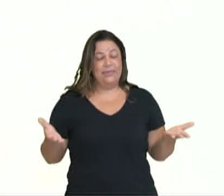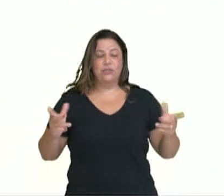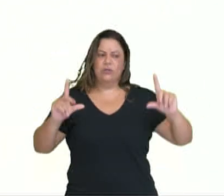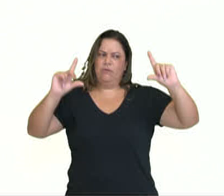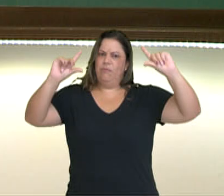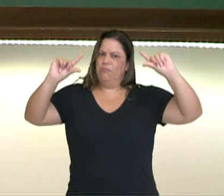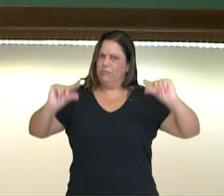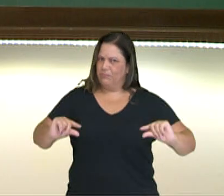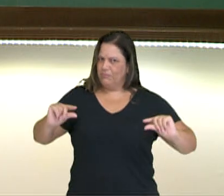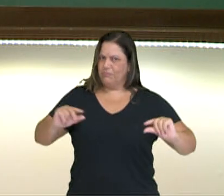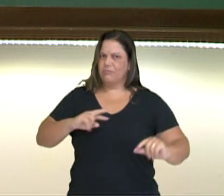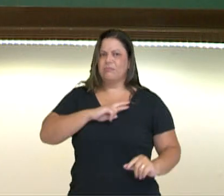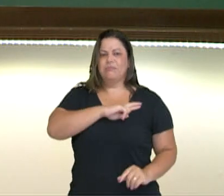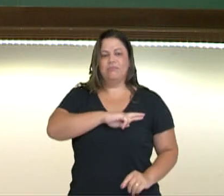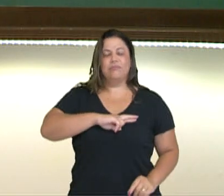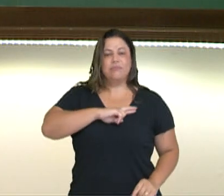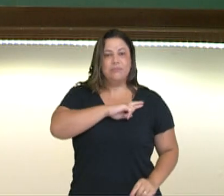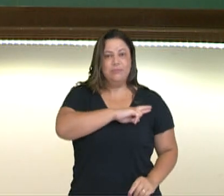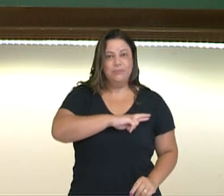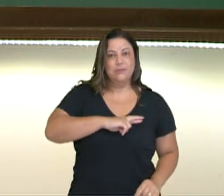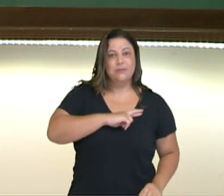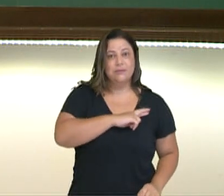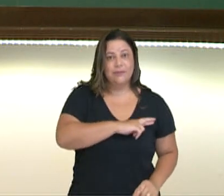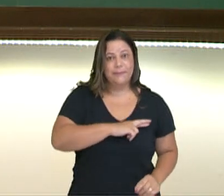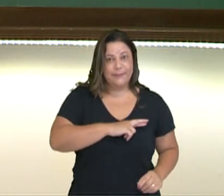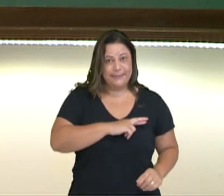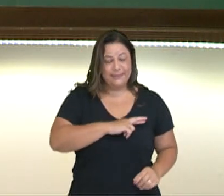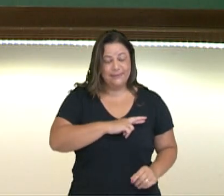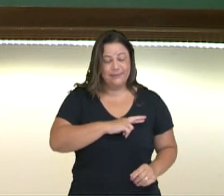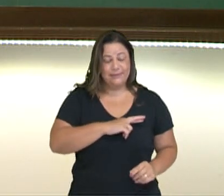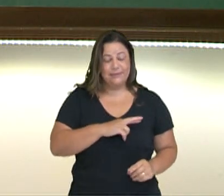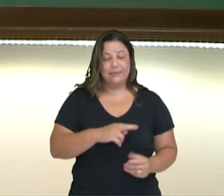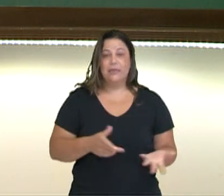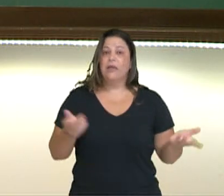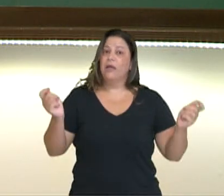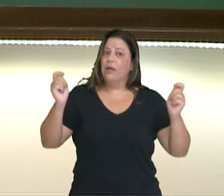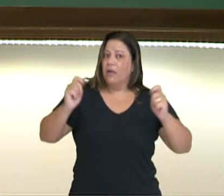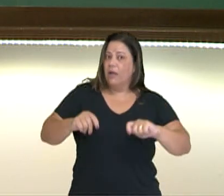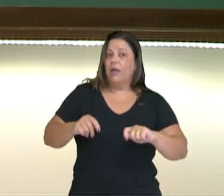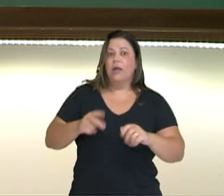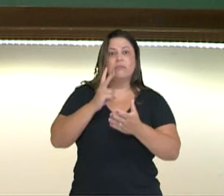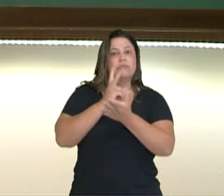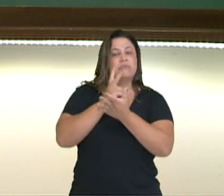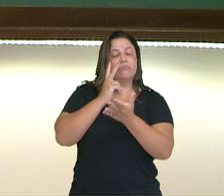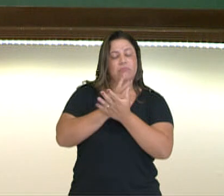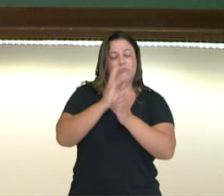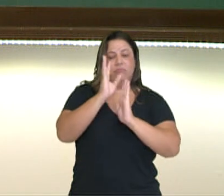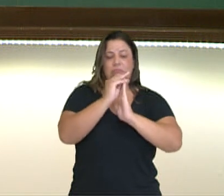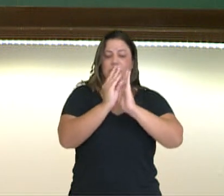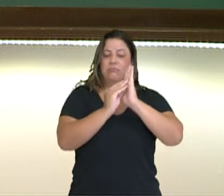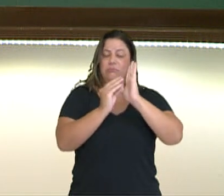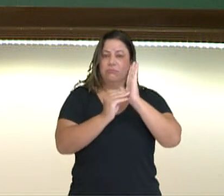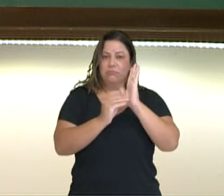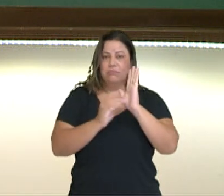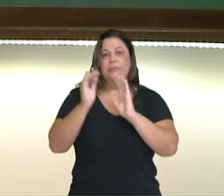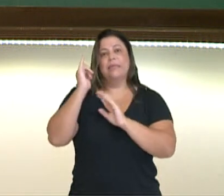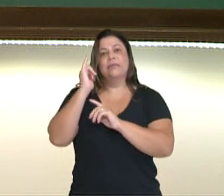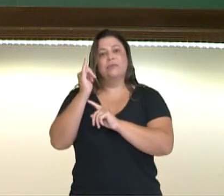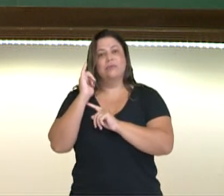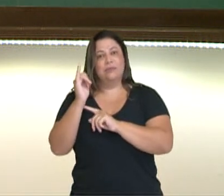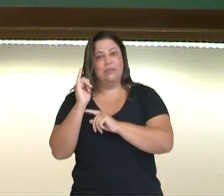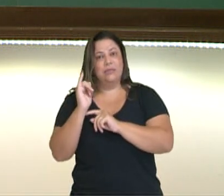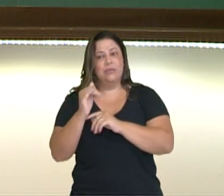menor que o romance, tá? E ela conserva os elementos da narrativa. Então,